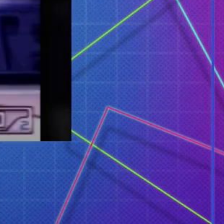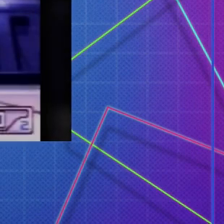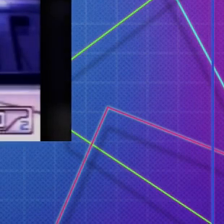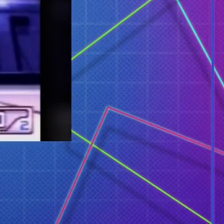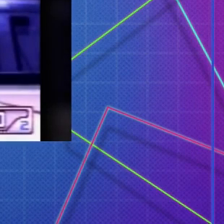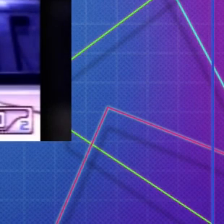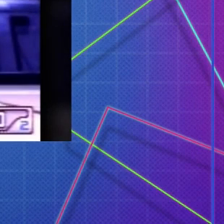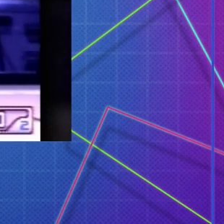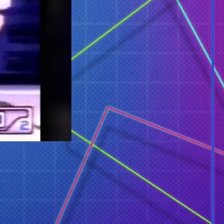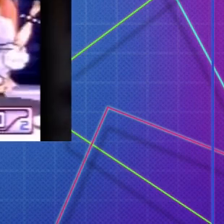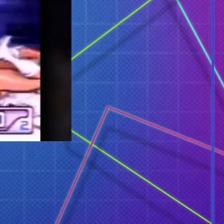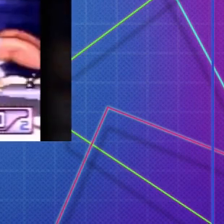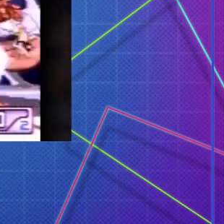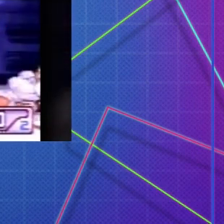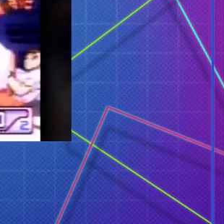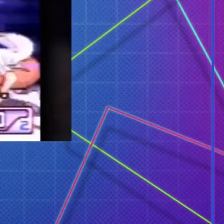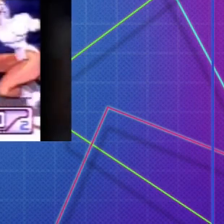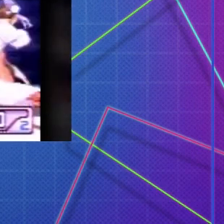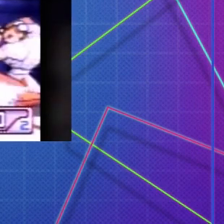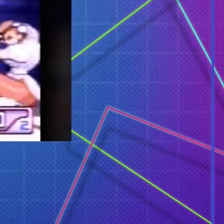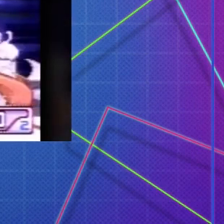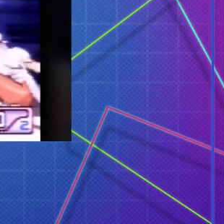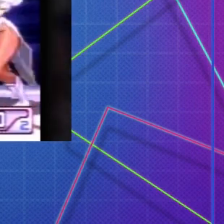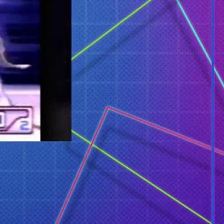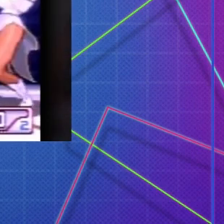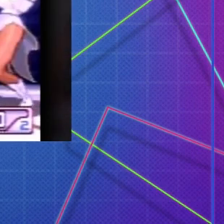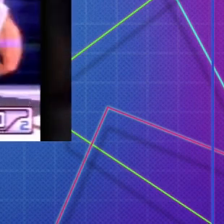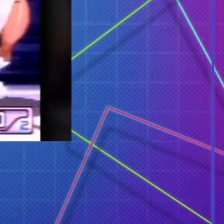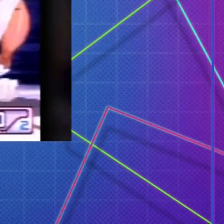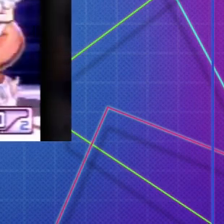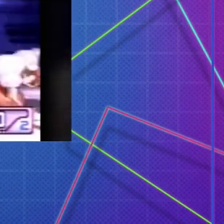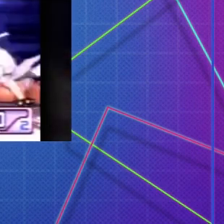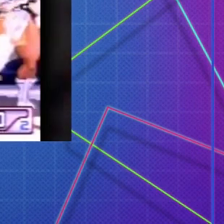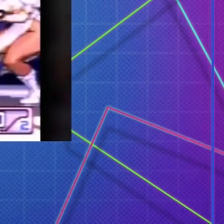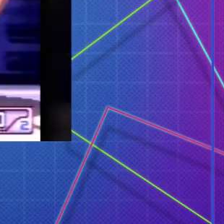Rare footage of Daigo actually angry.